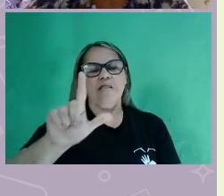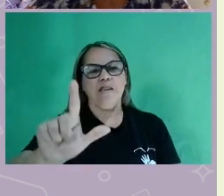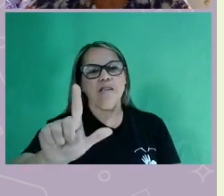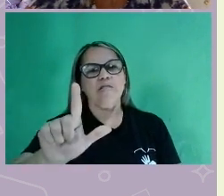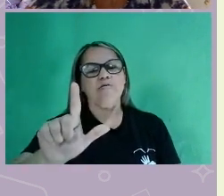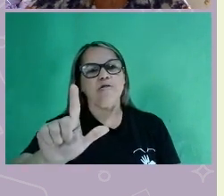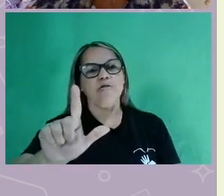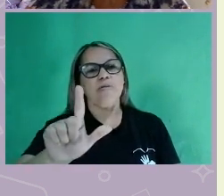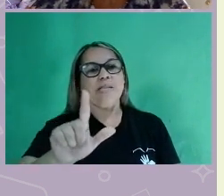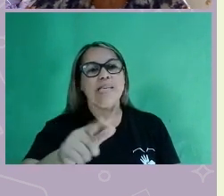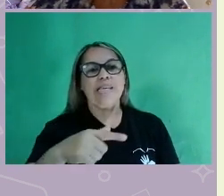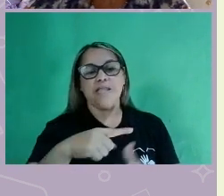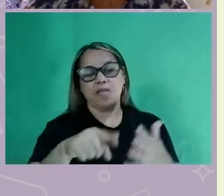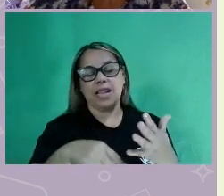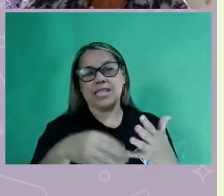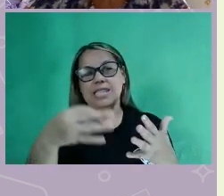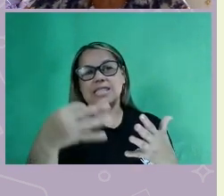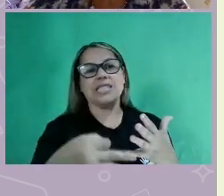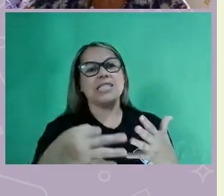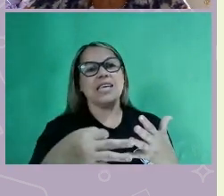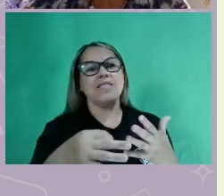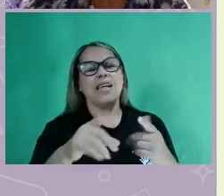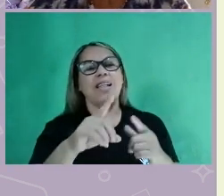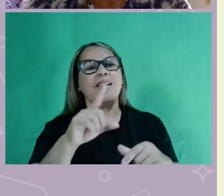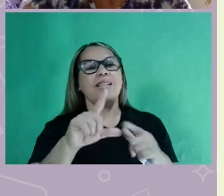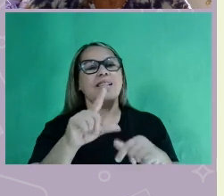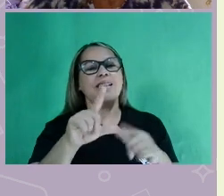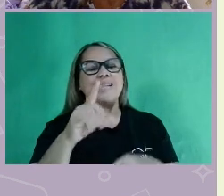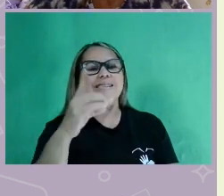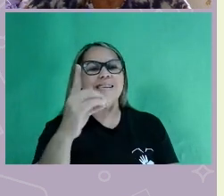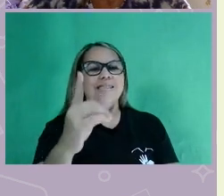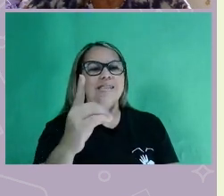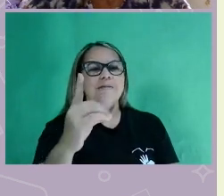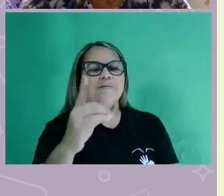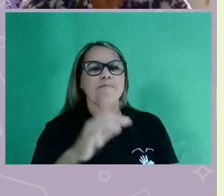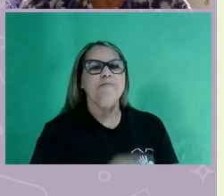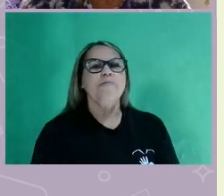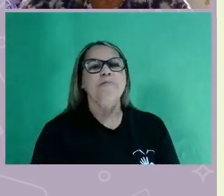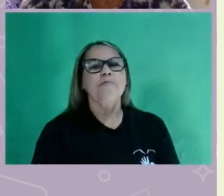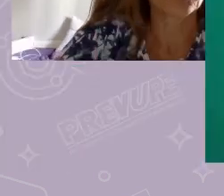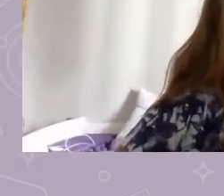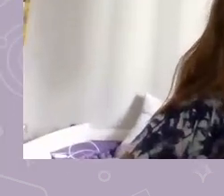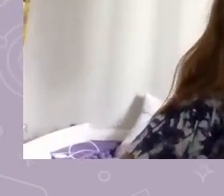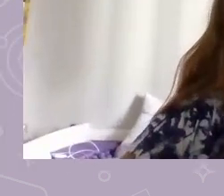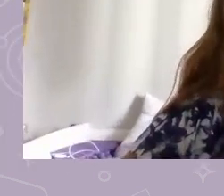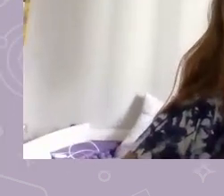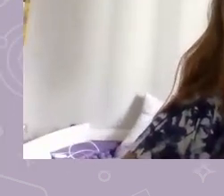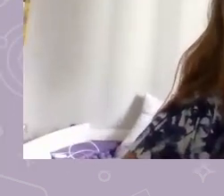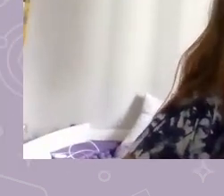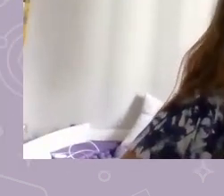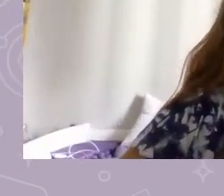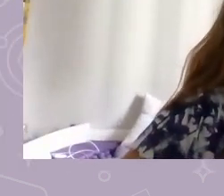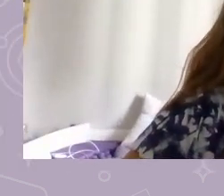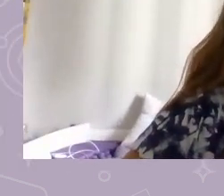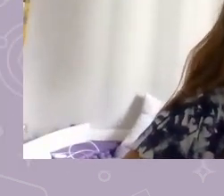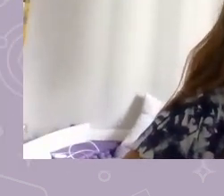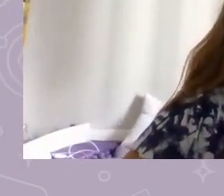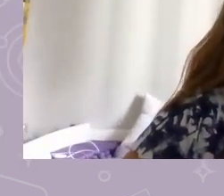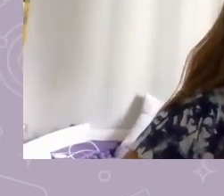alternativa correta é a alternativa D então agradeço a todos então aqui